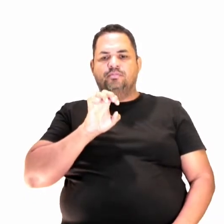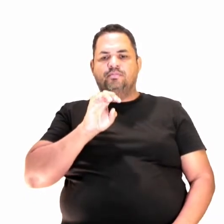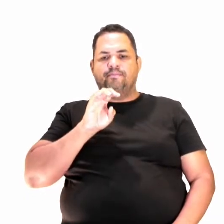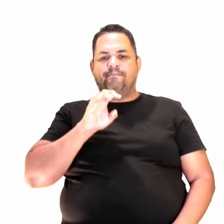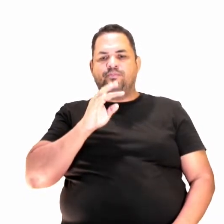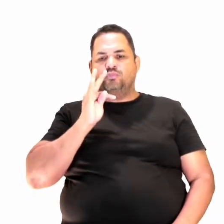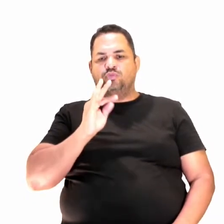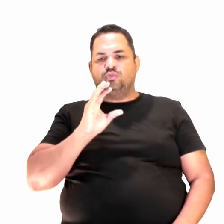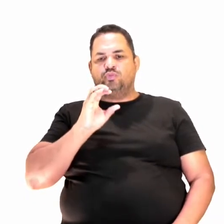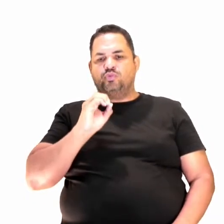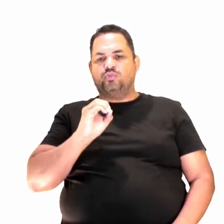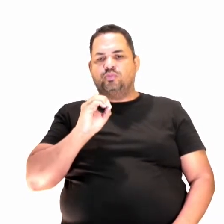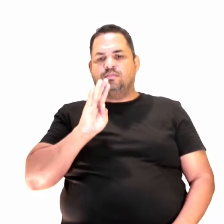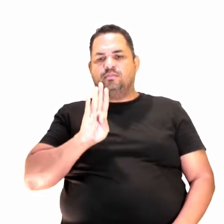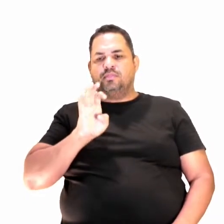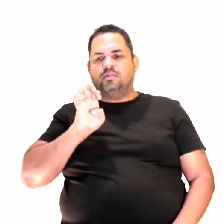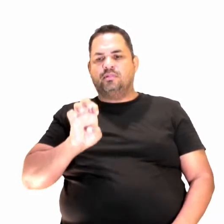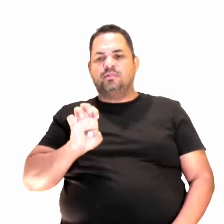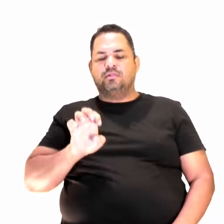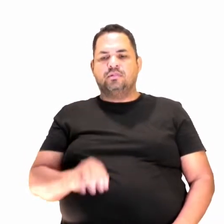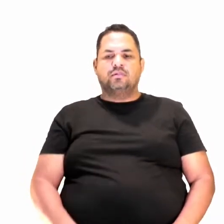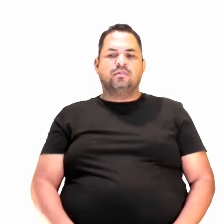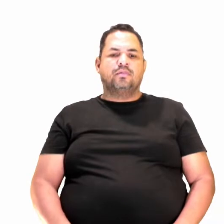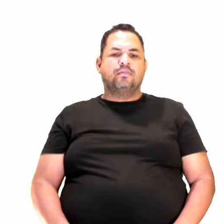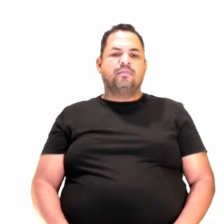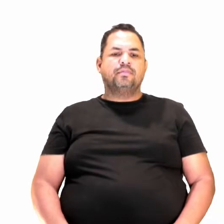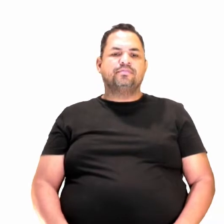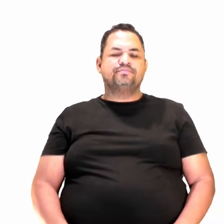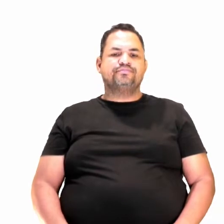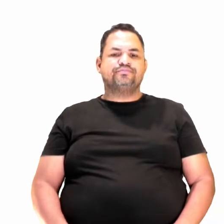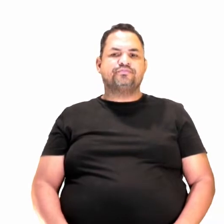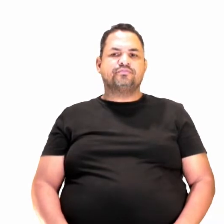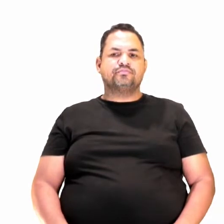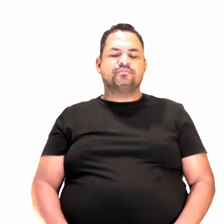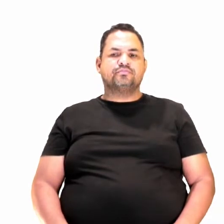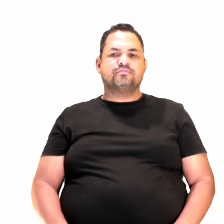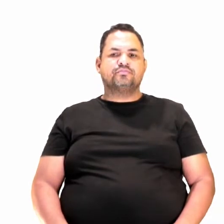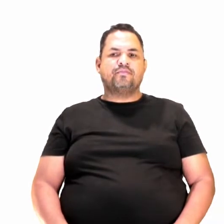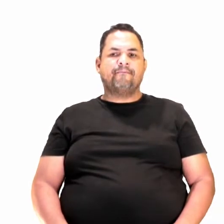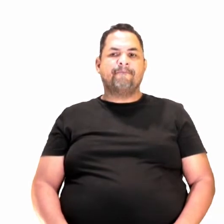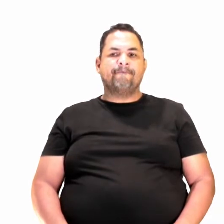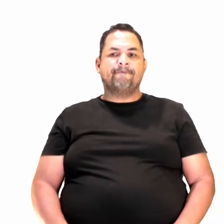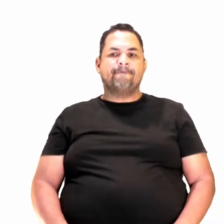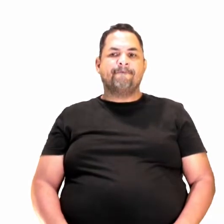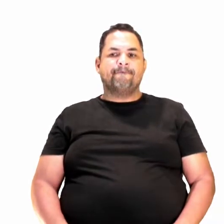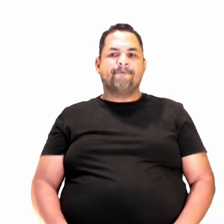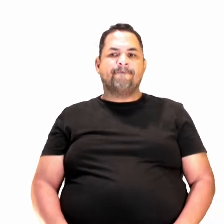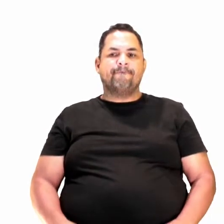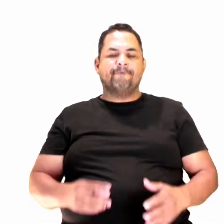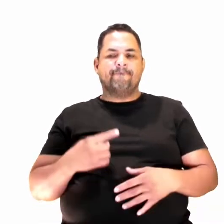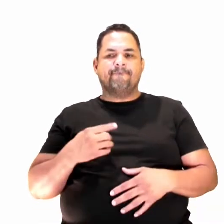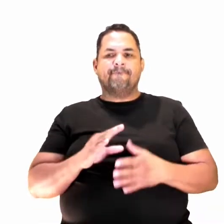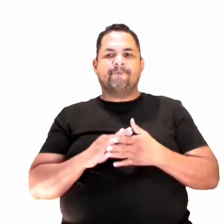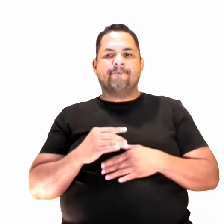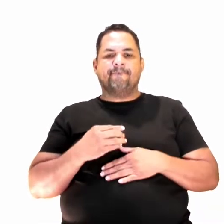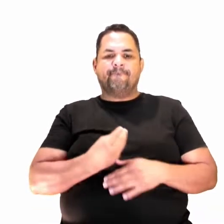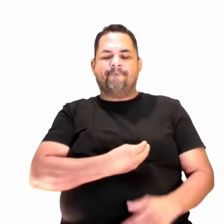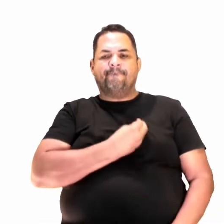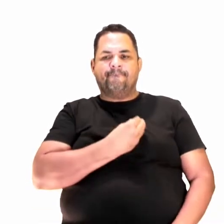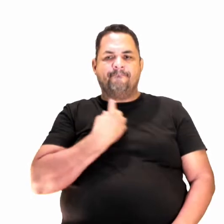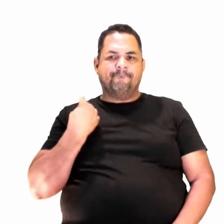esbelta, é uma pessoa esguia, certo? Temos outras palavras para magro também,